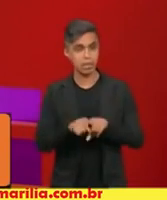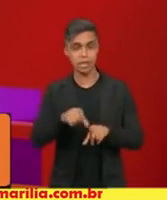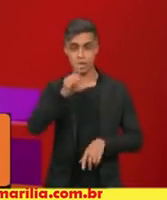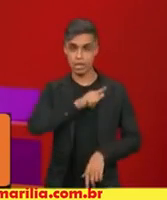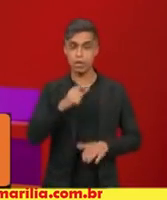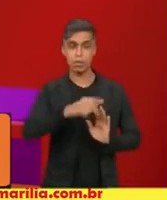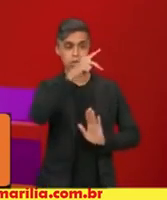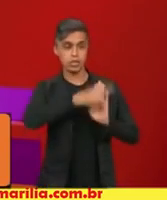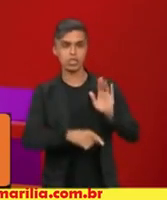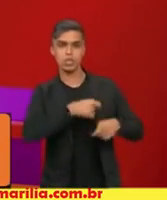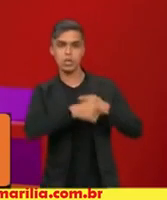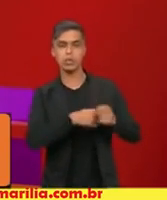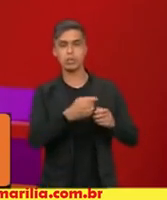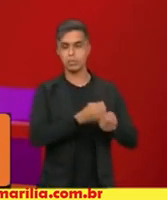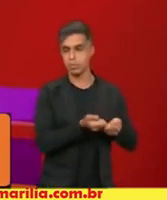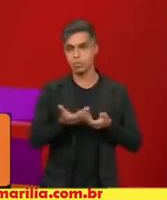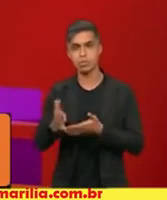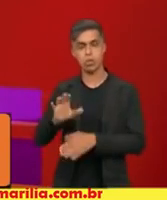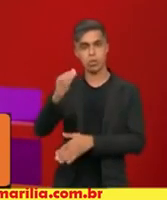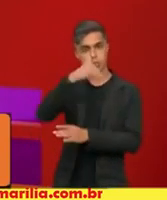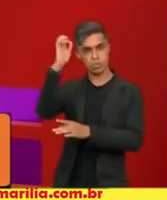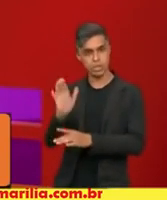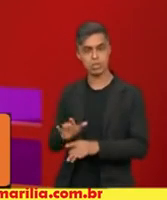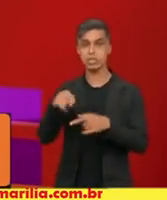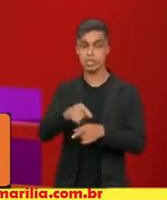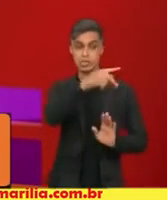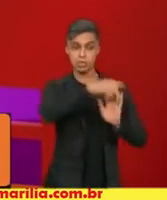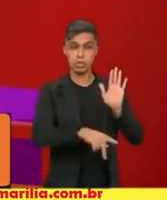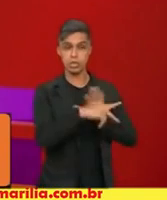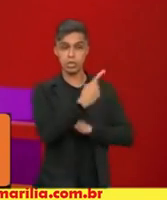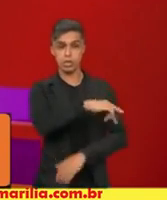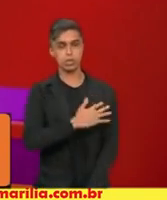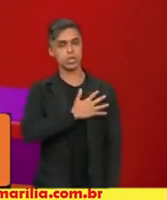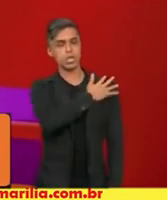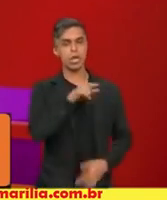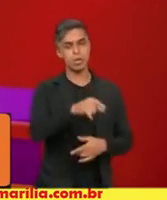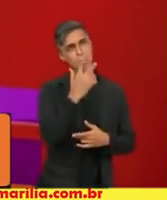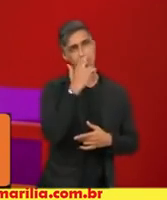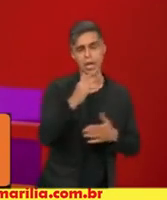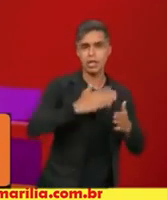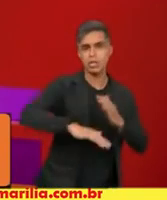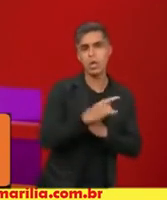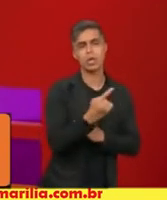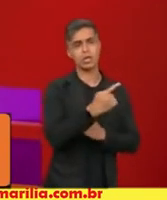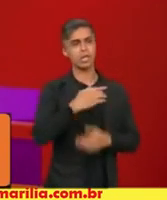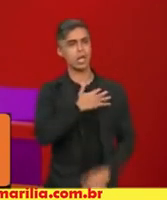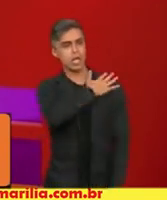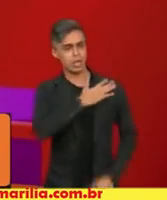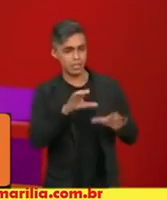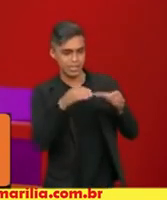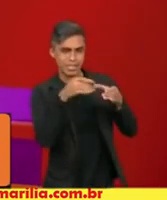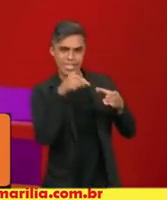projeto de economia política para o Estado. E esse projeto dos militares, ou pelo menos de um setor militar